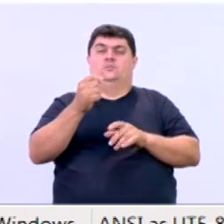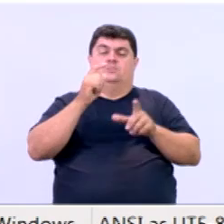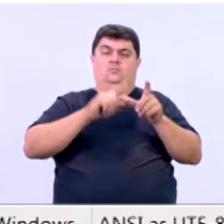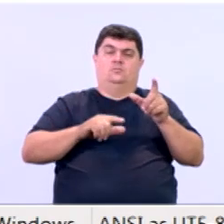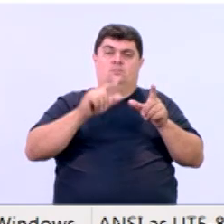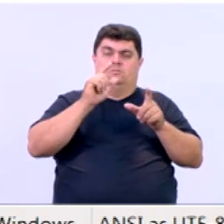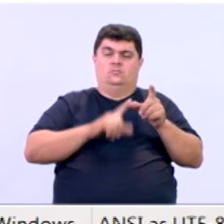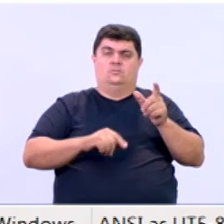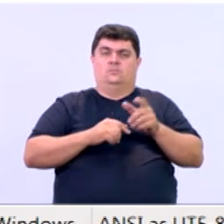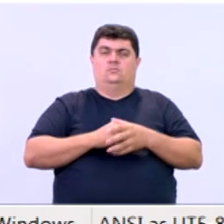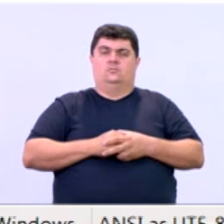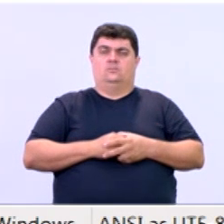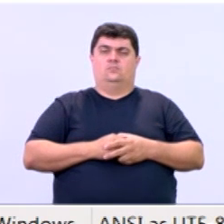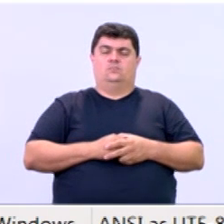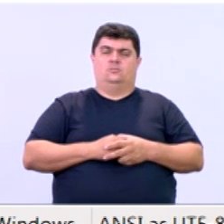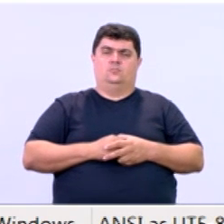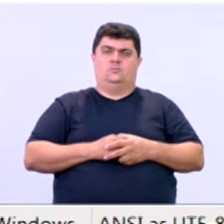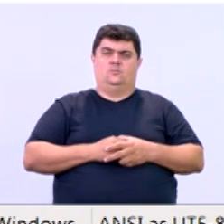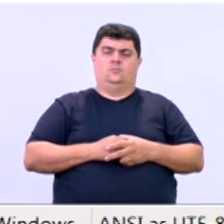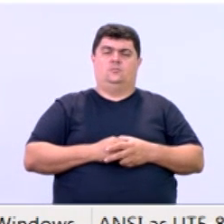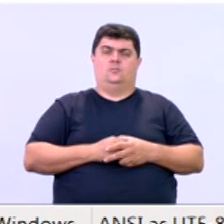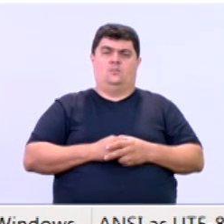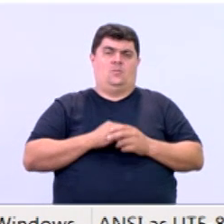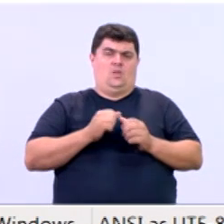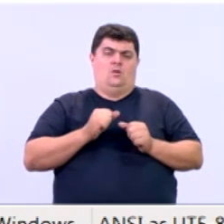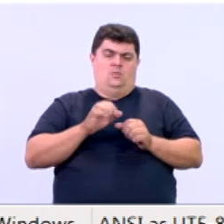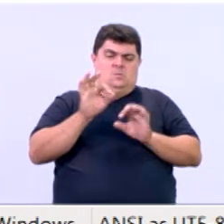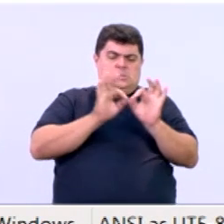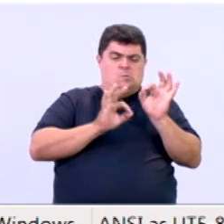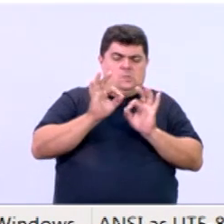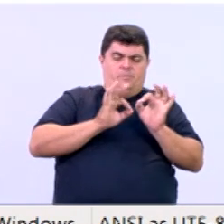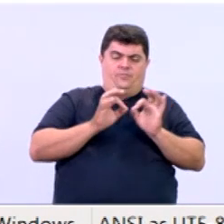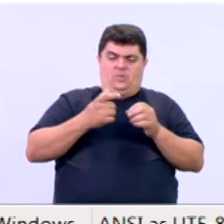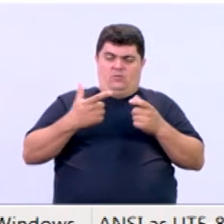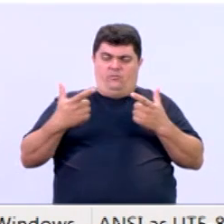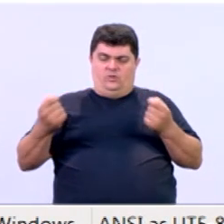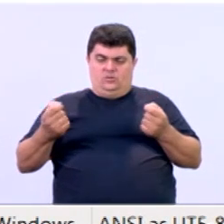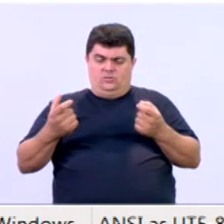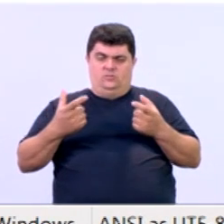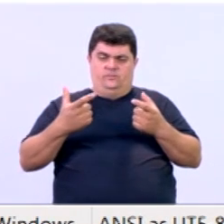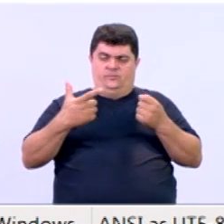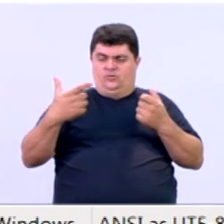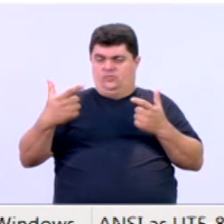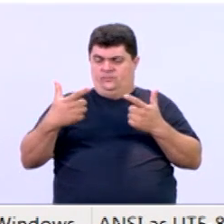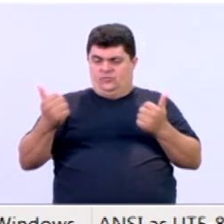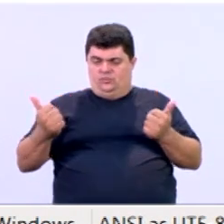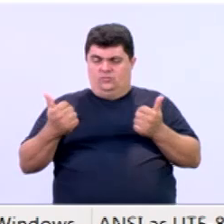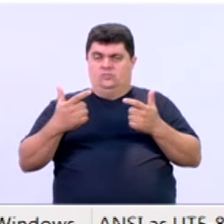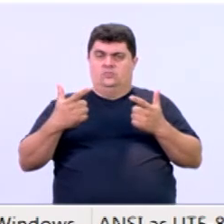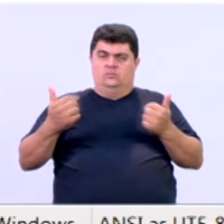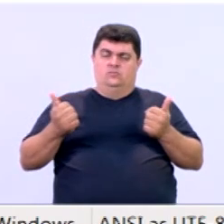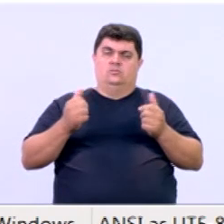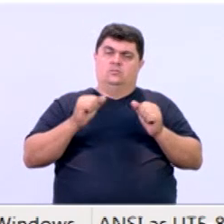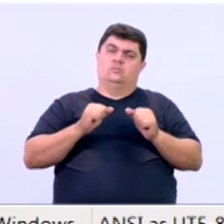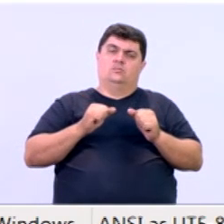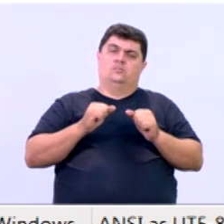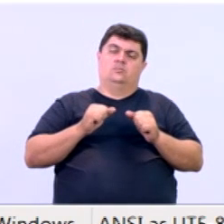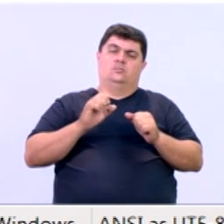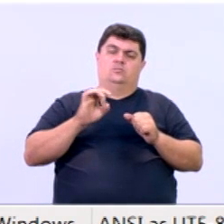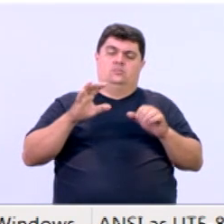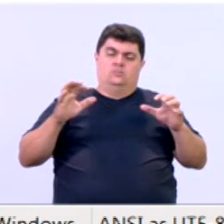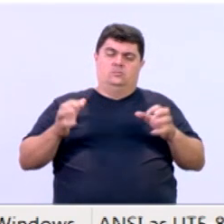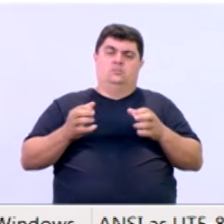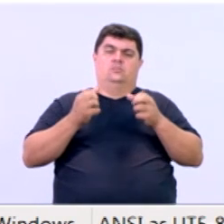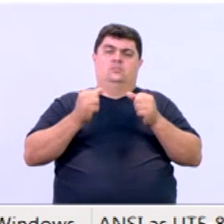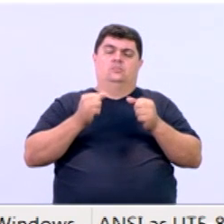caracteres. Posso deixar mais adequado? 20, 20, 20, 21? Posso. Então, é só